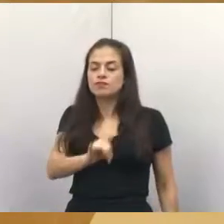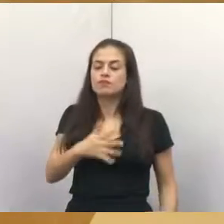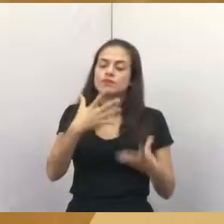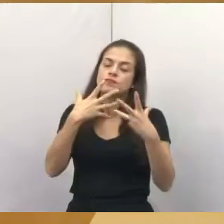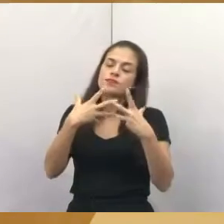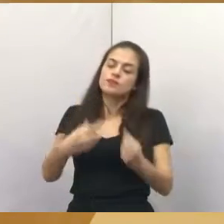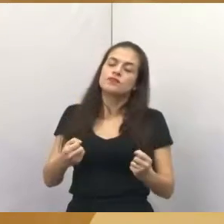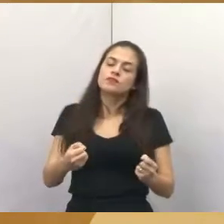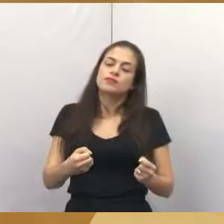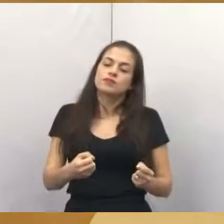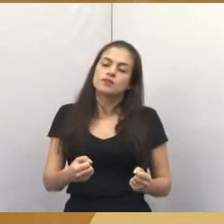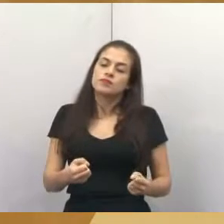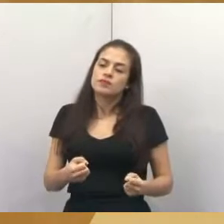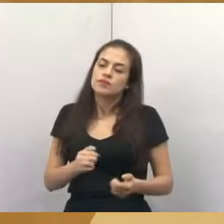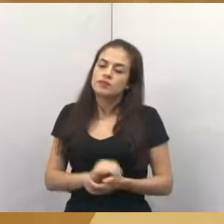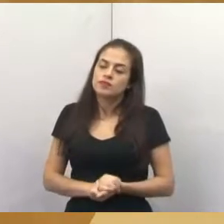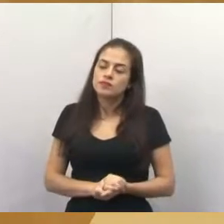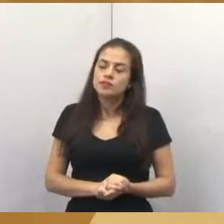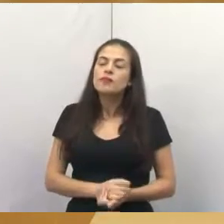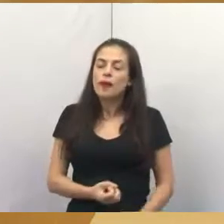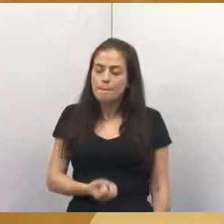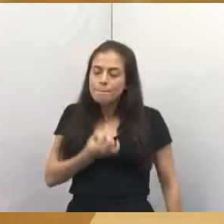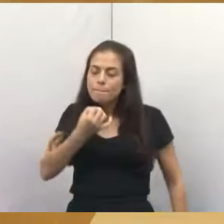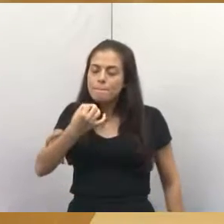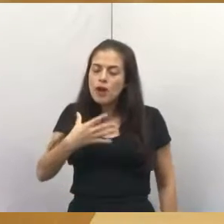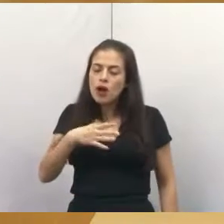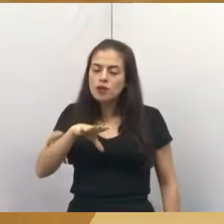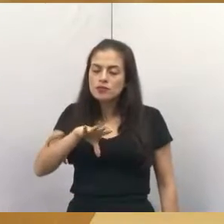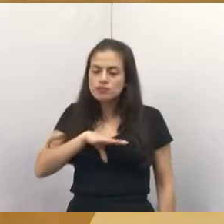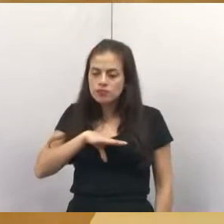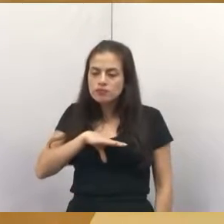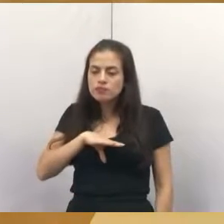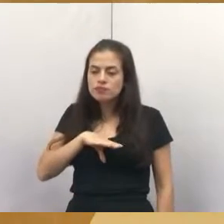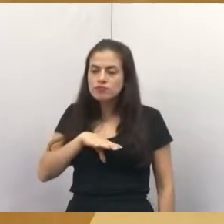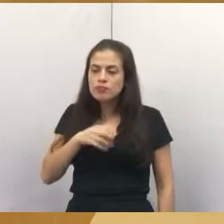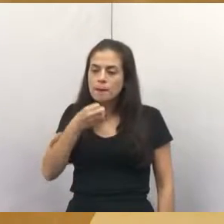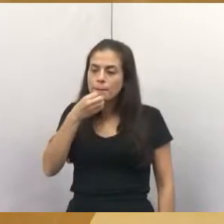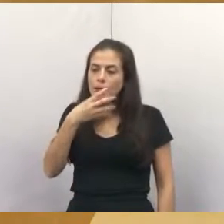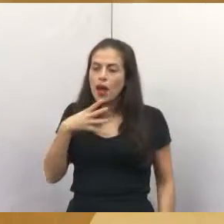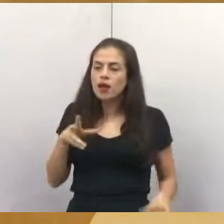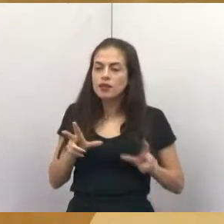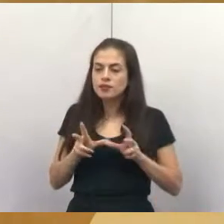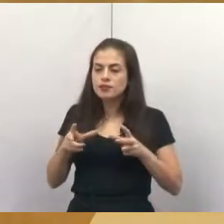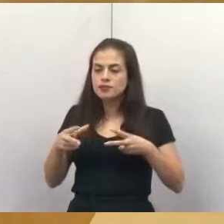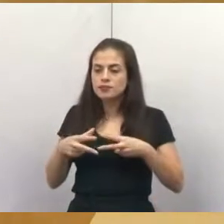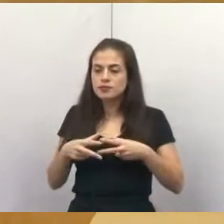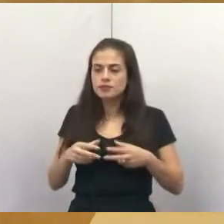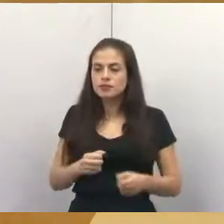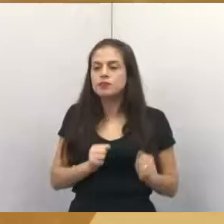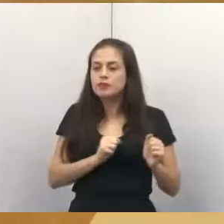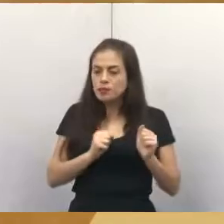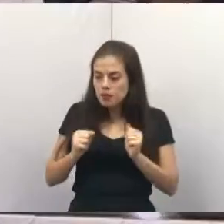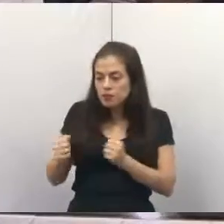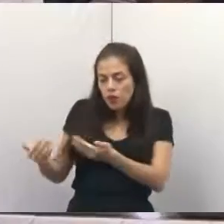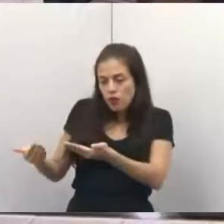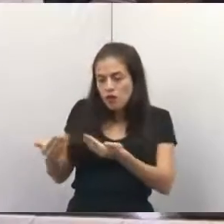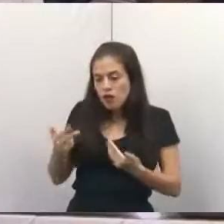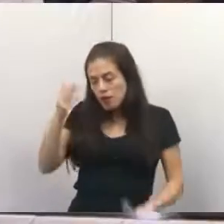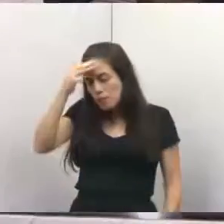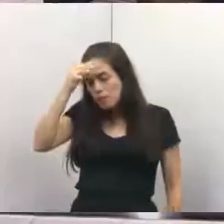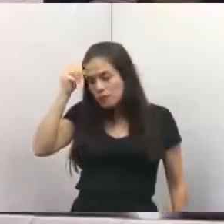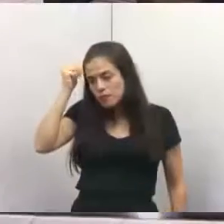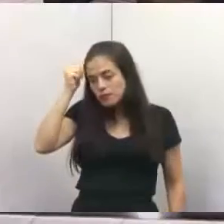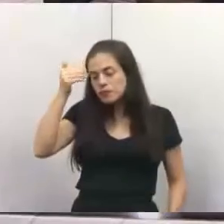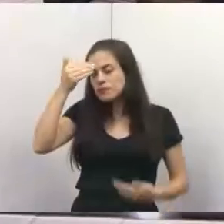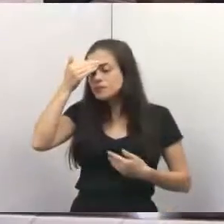falando. Vai ser bom para a cidade e para essa casa. Pode falar, Maria Amélia. Agradeço imensamente